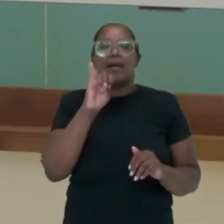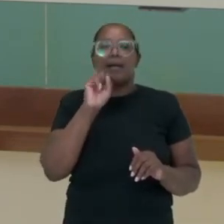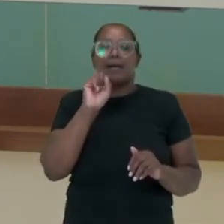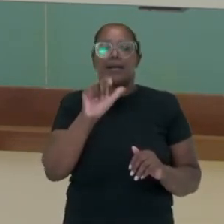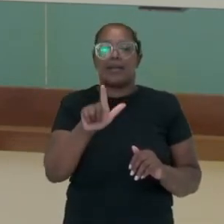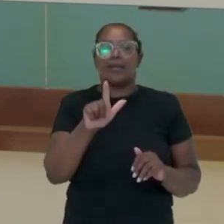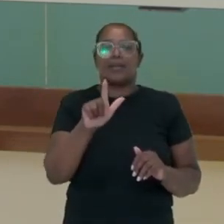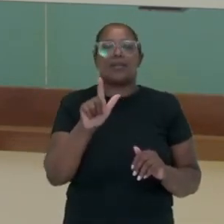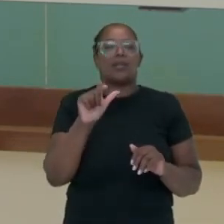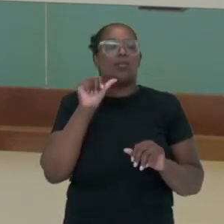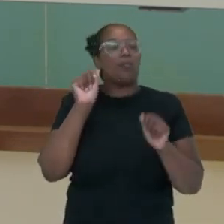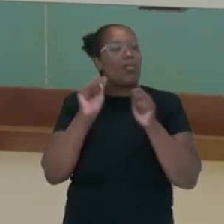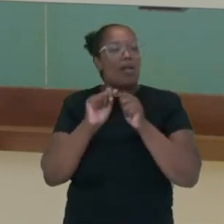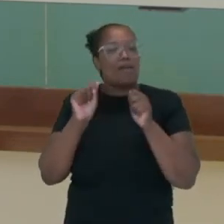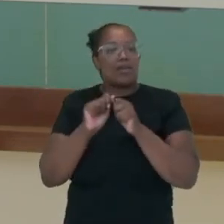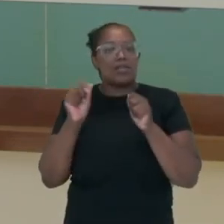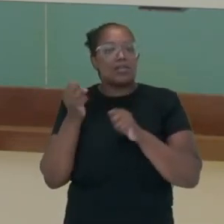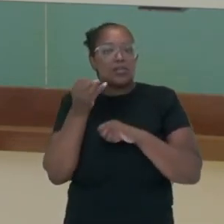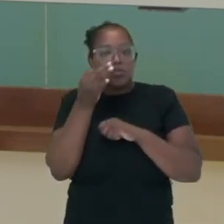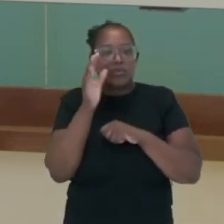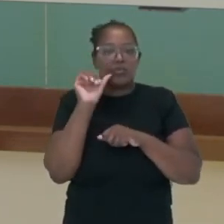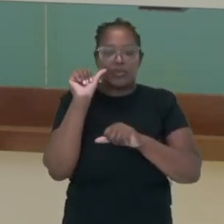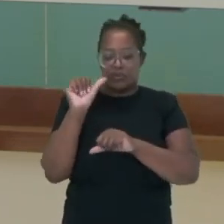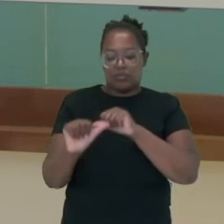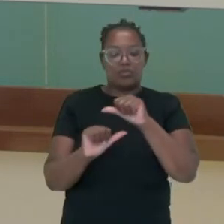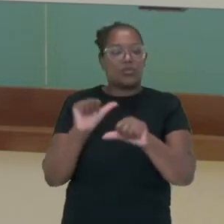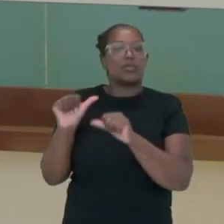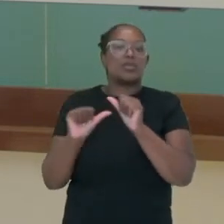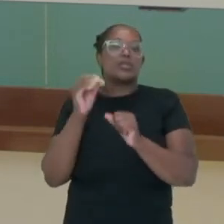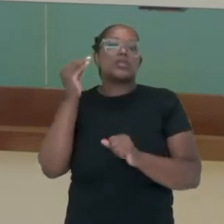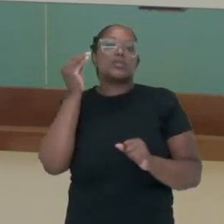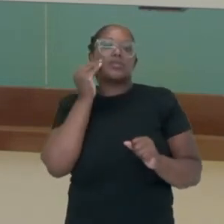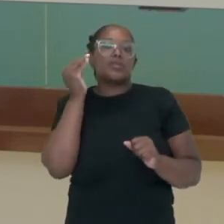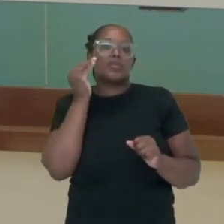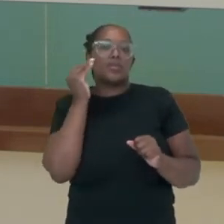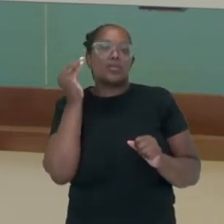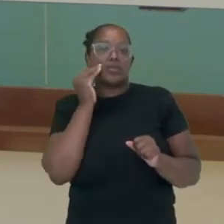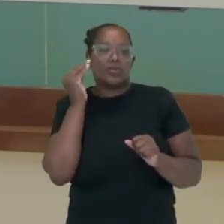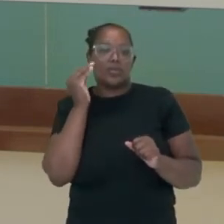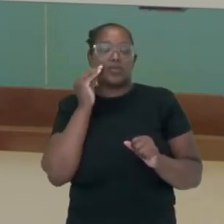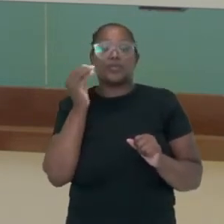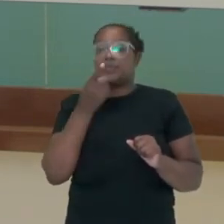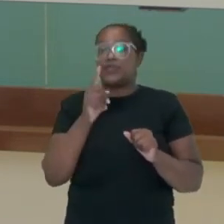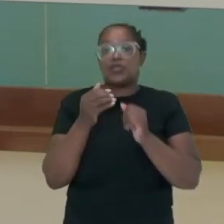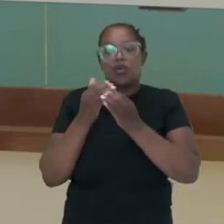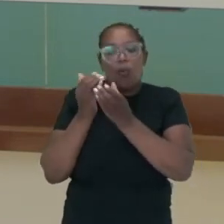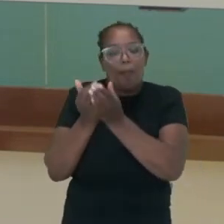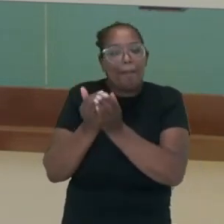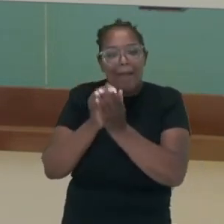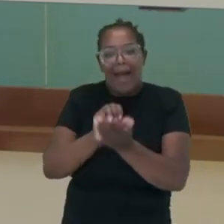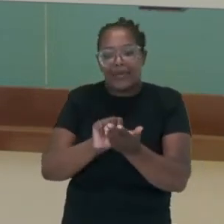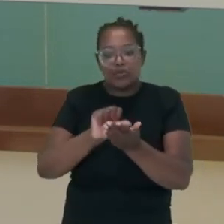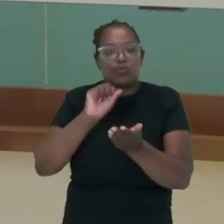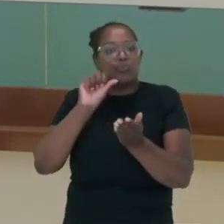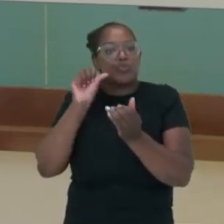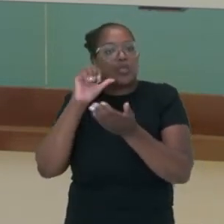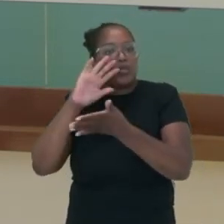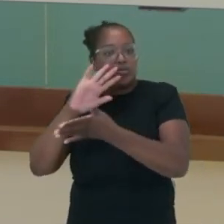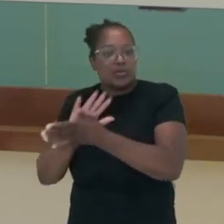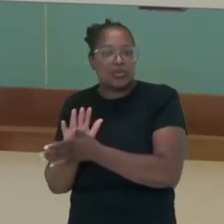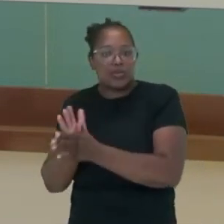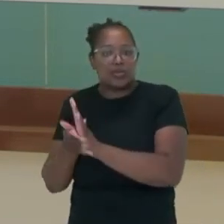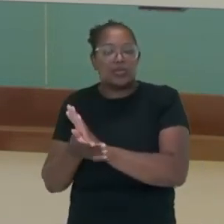algumas mudanças tentando, em 1985, não deixar o barco afundar por completo. Ele fez a perestroika,